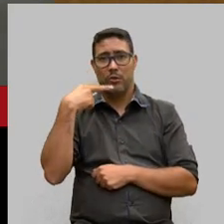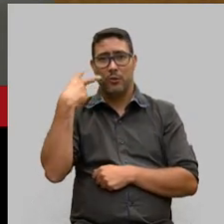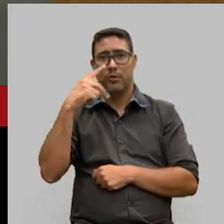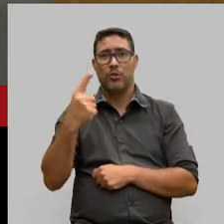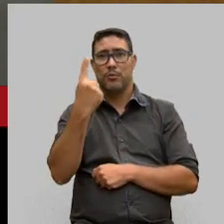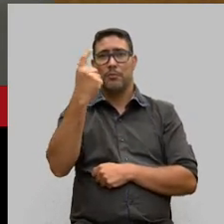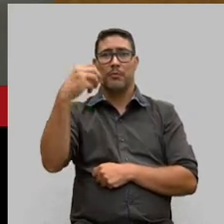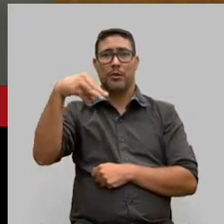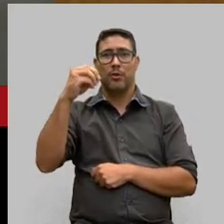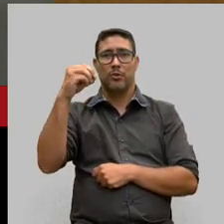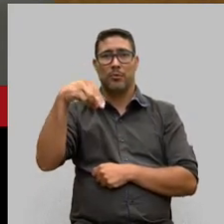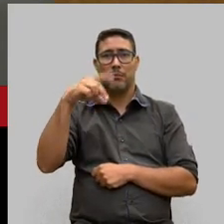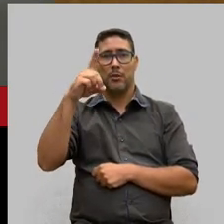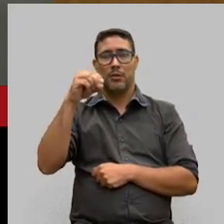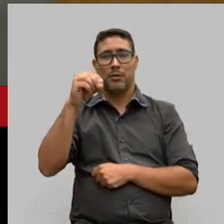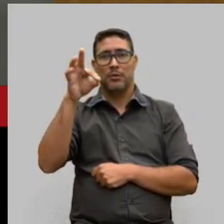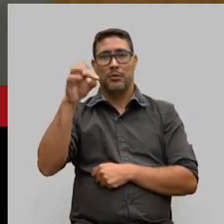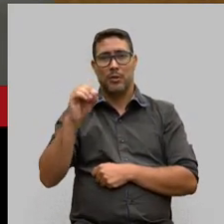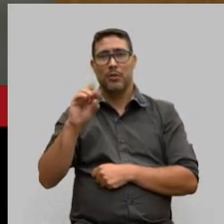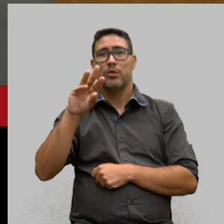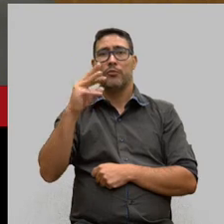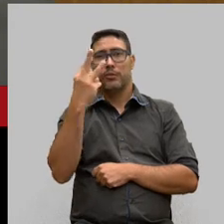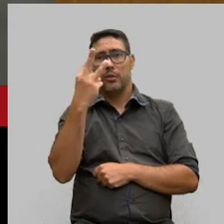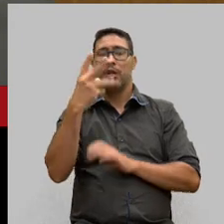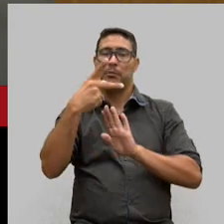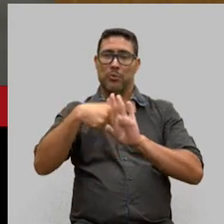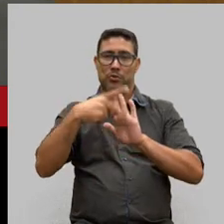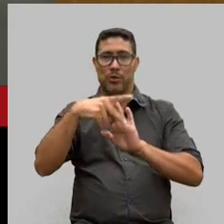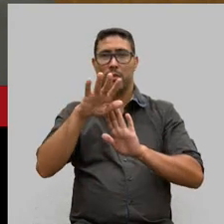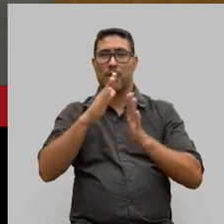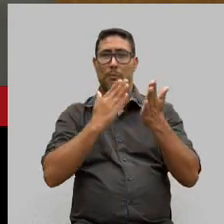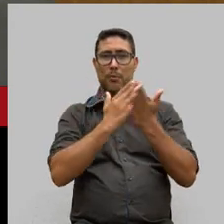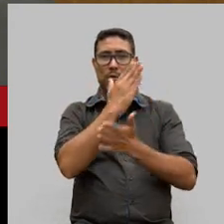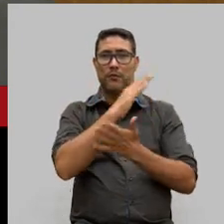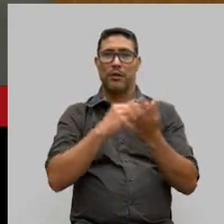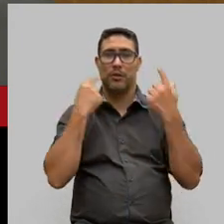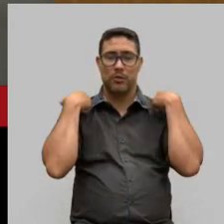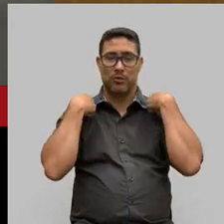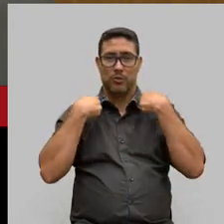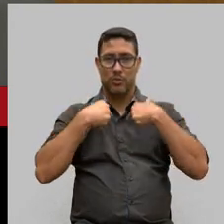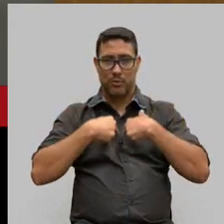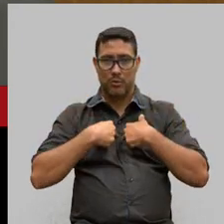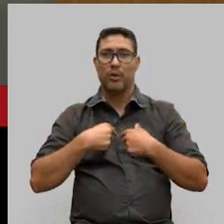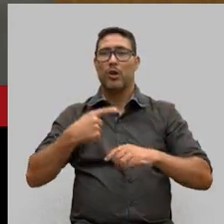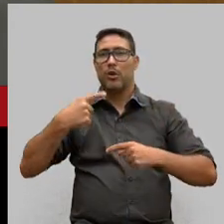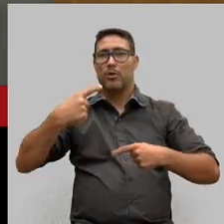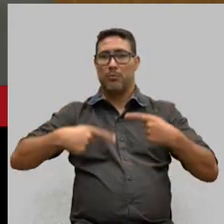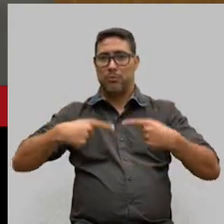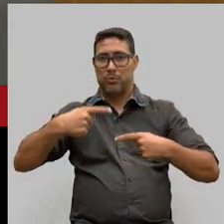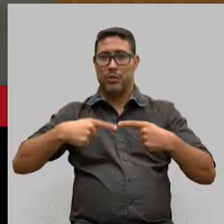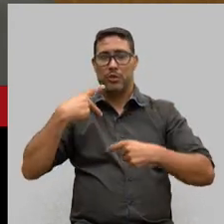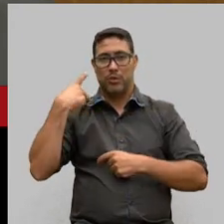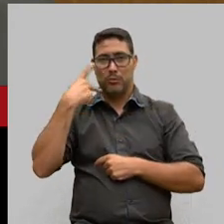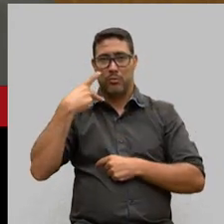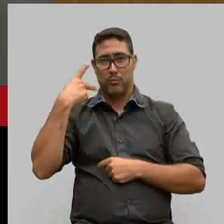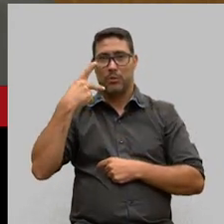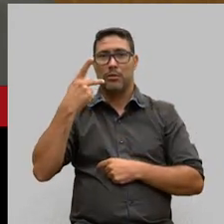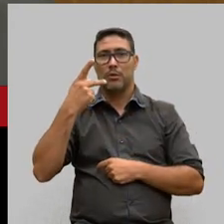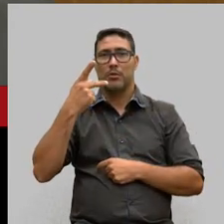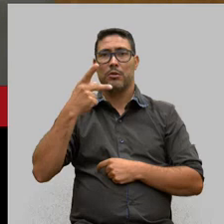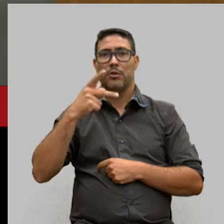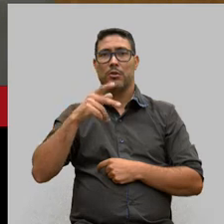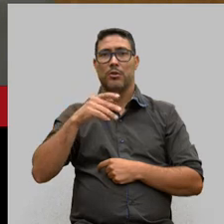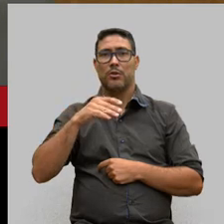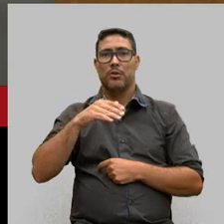mandato com três projetos já aprovado cordão de girassol políticas públicas da criança com a